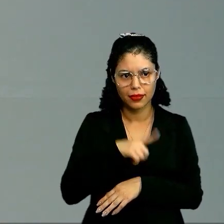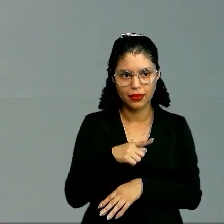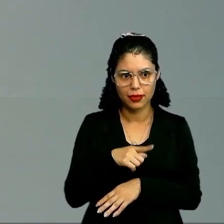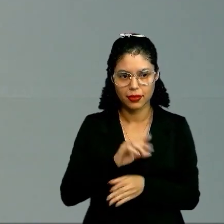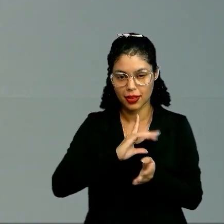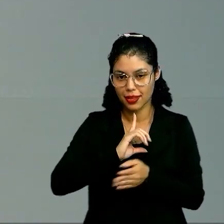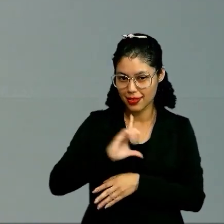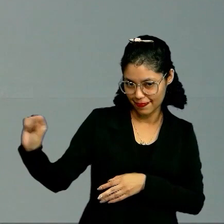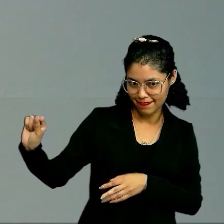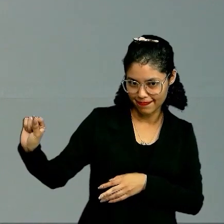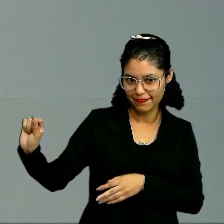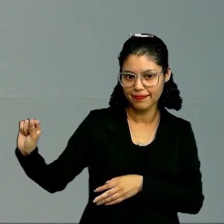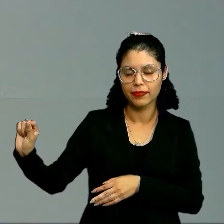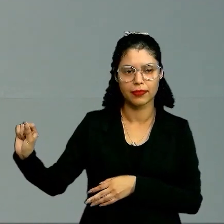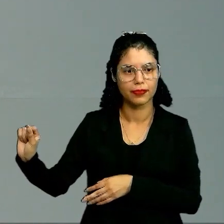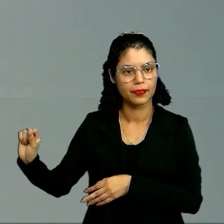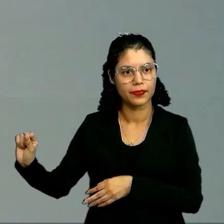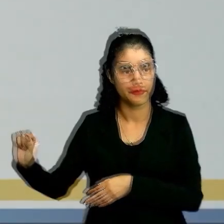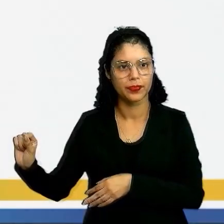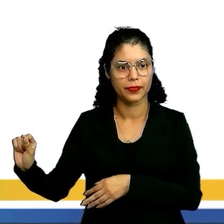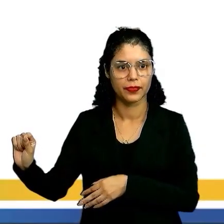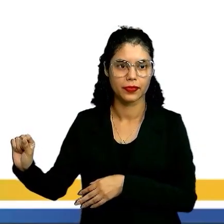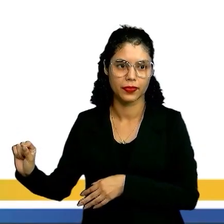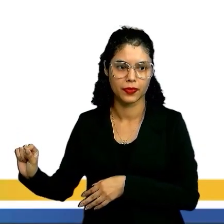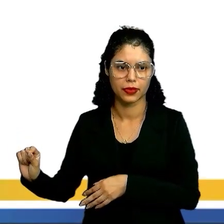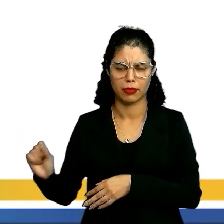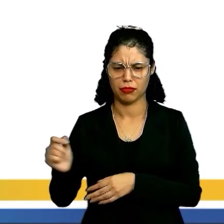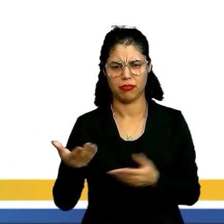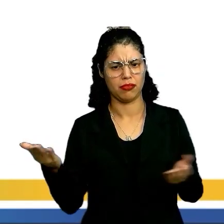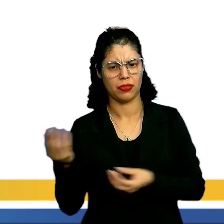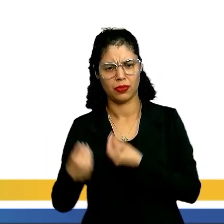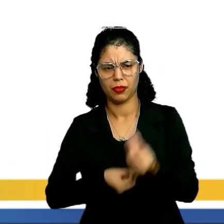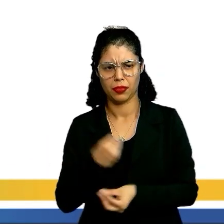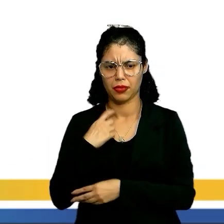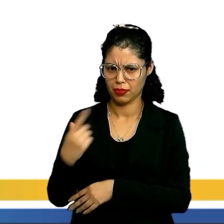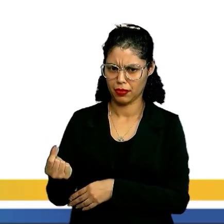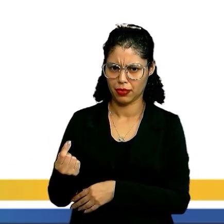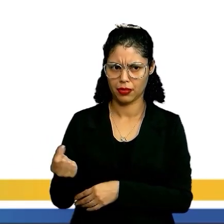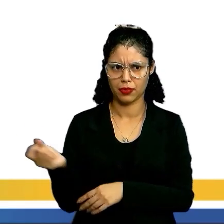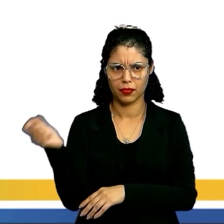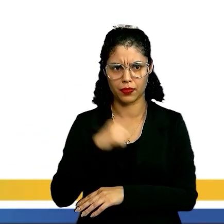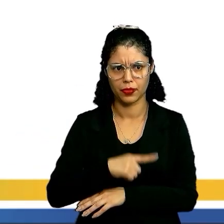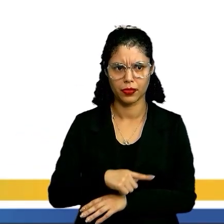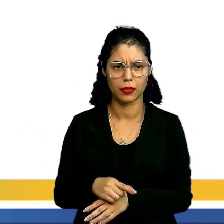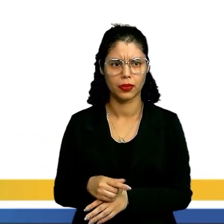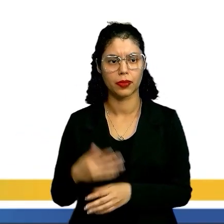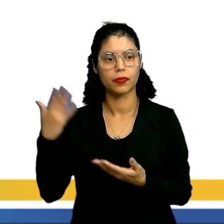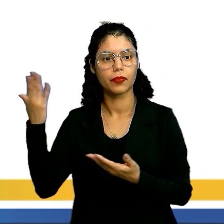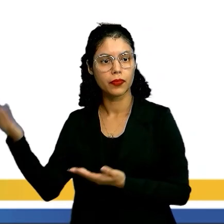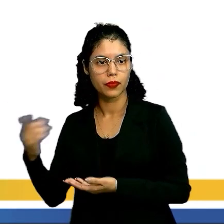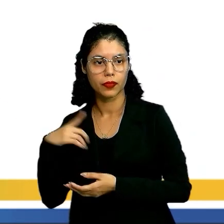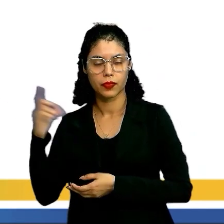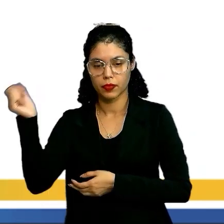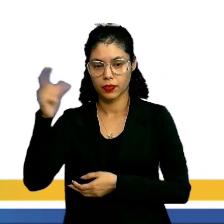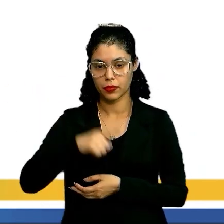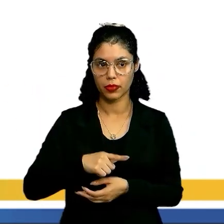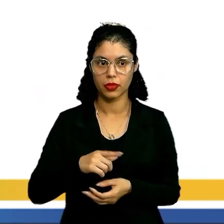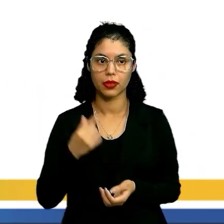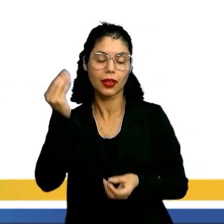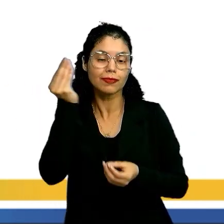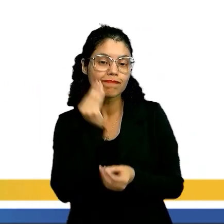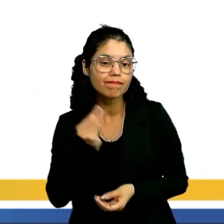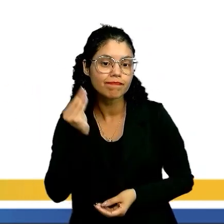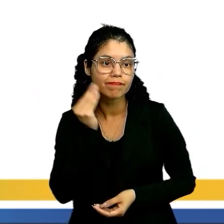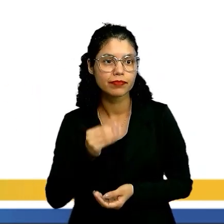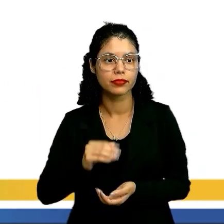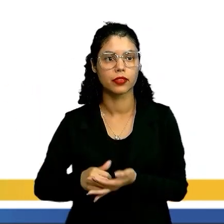ela foge da luz. E hoje, professora, como é que ela foge da luz? Ela, pessoal, a luz está aqui, então ela tenta